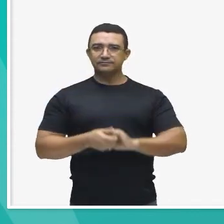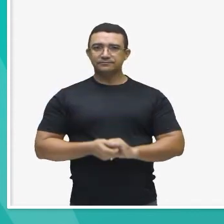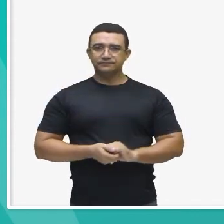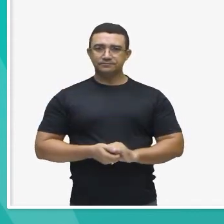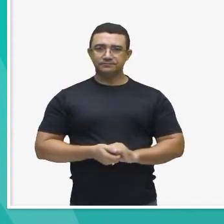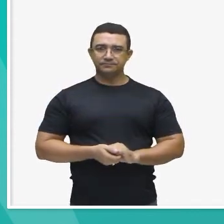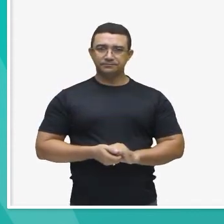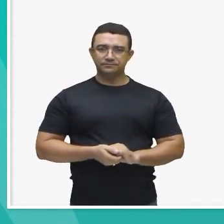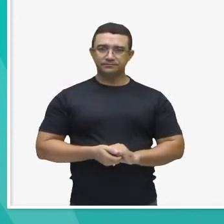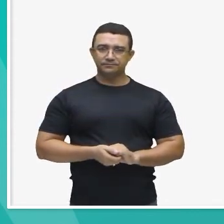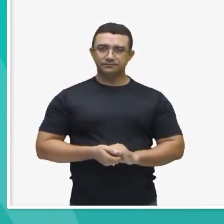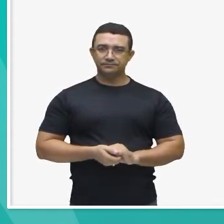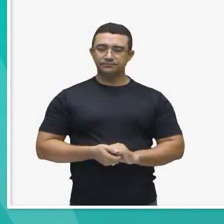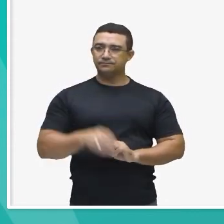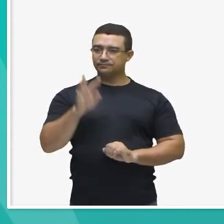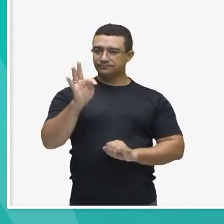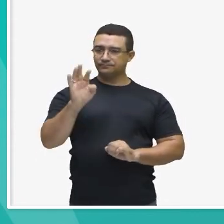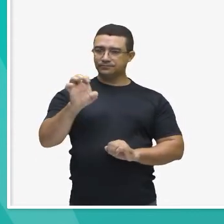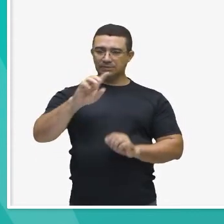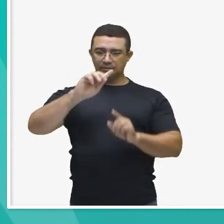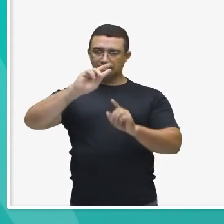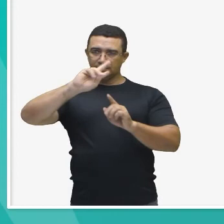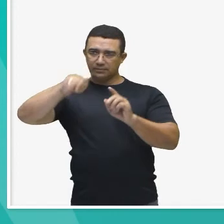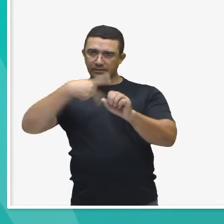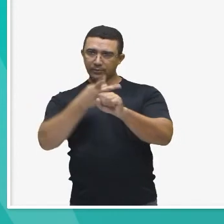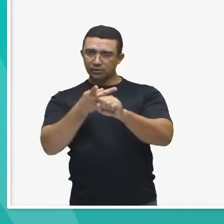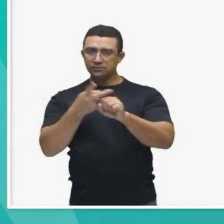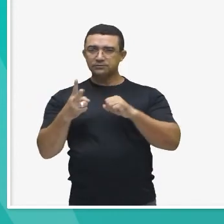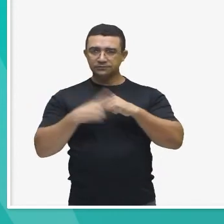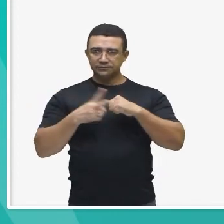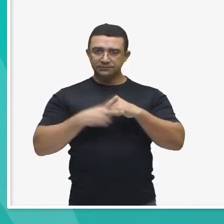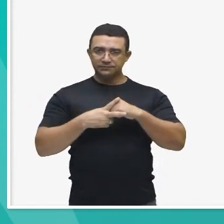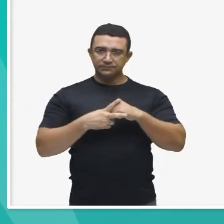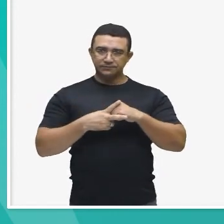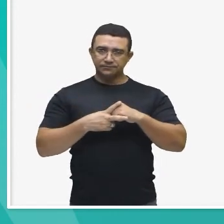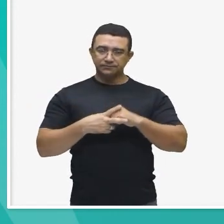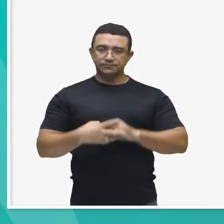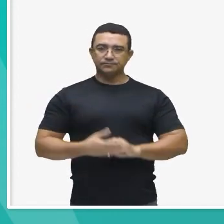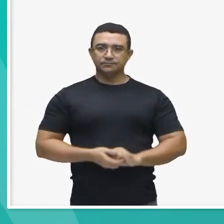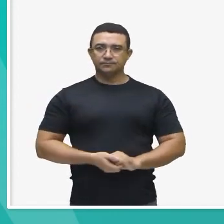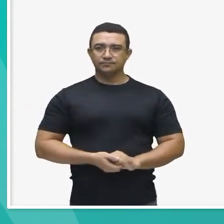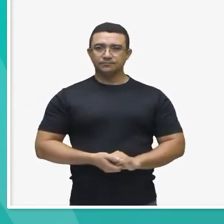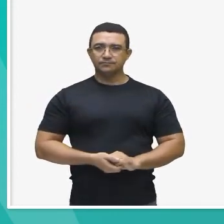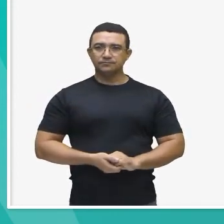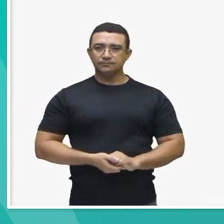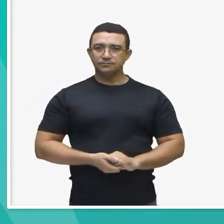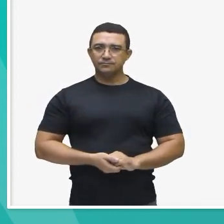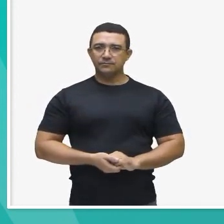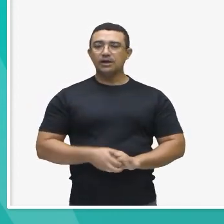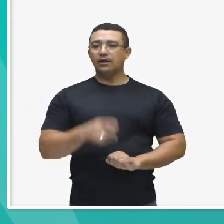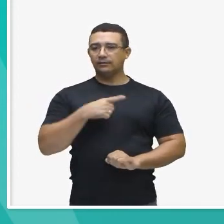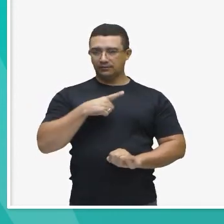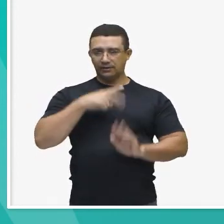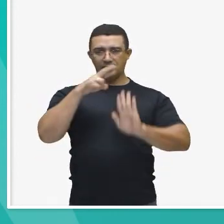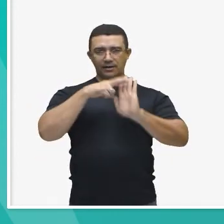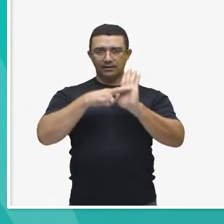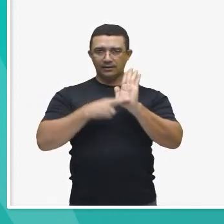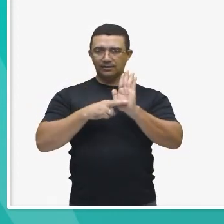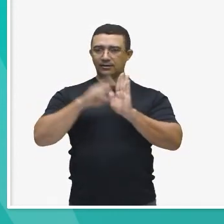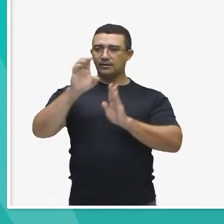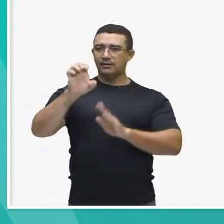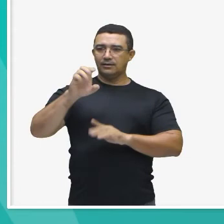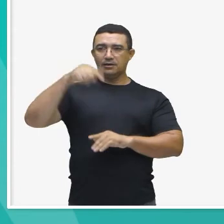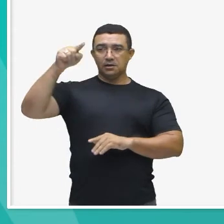aqui o pronome ti, né? A posição dele vem para depois do verbo e aí eu vou ter uma ênclise.